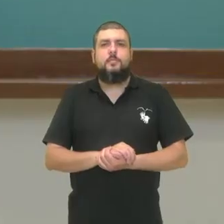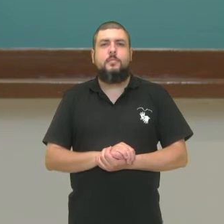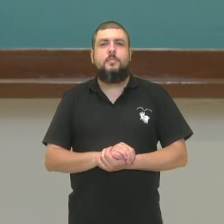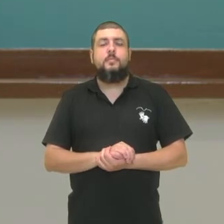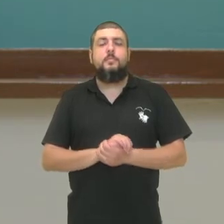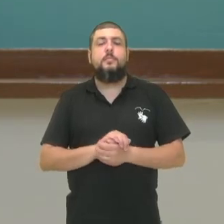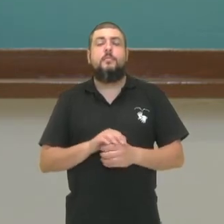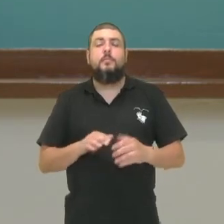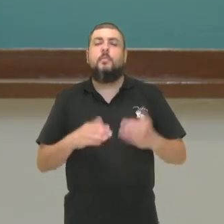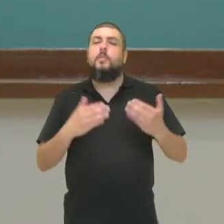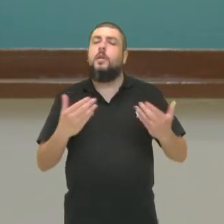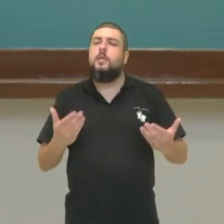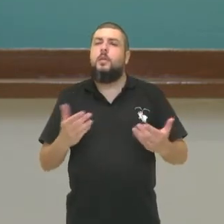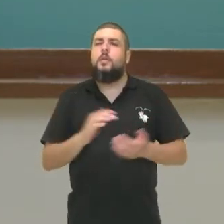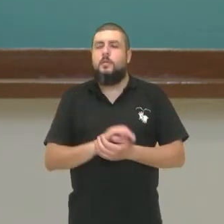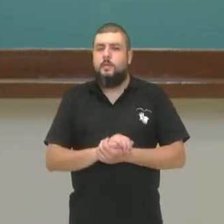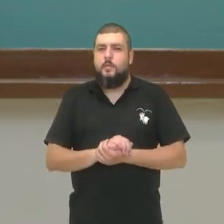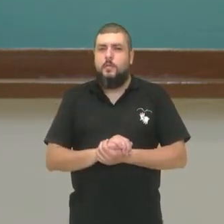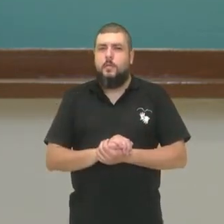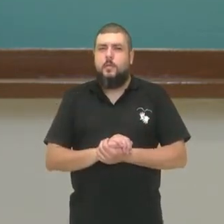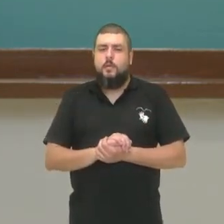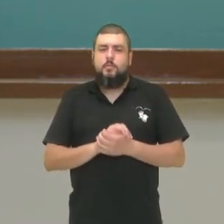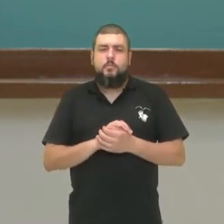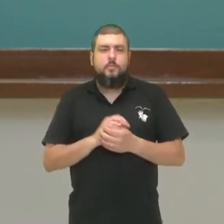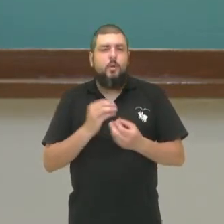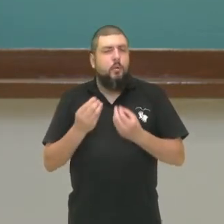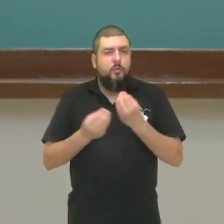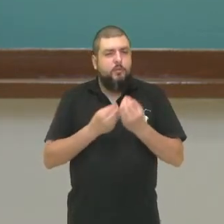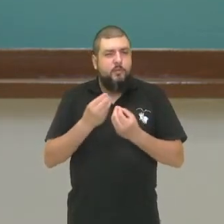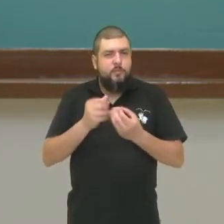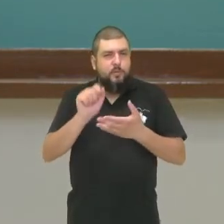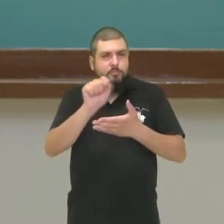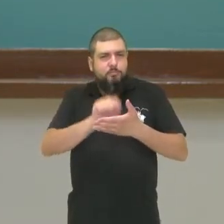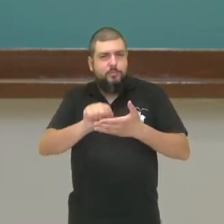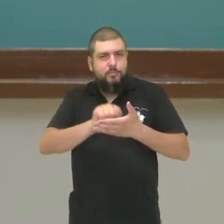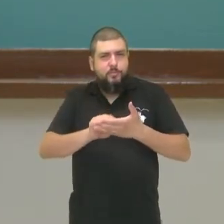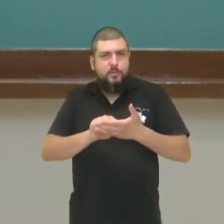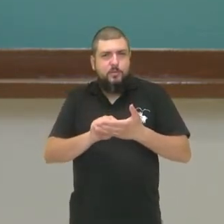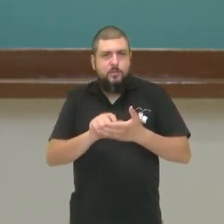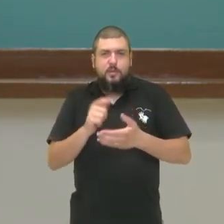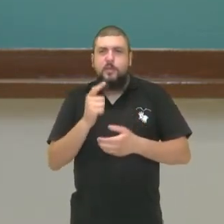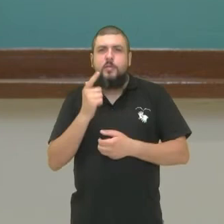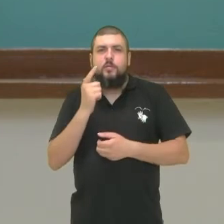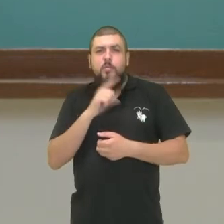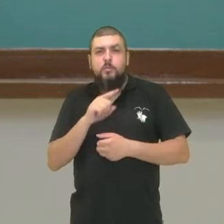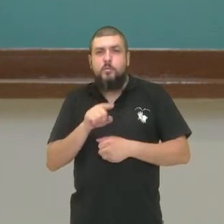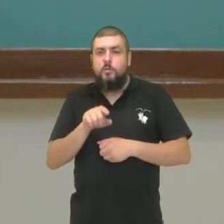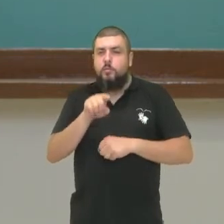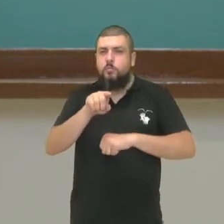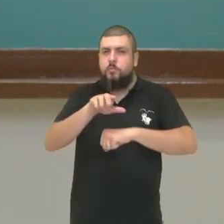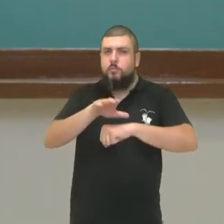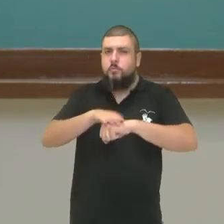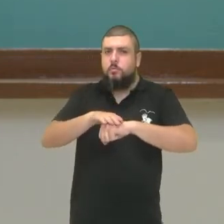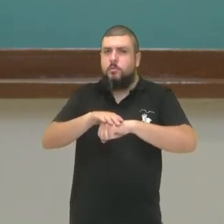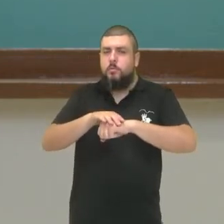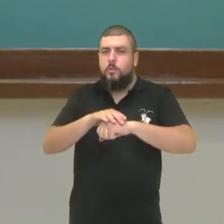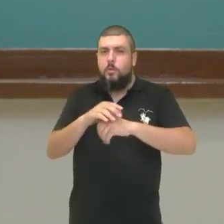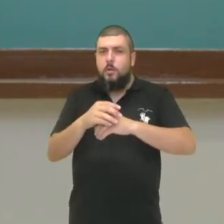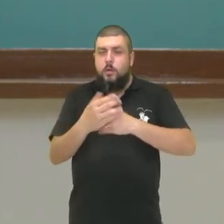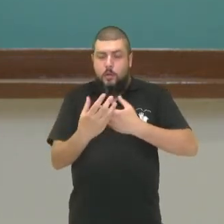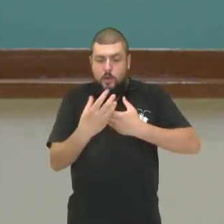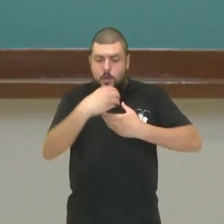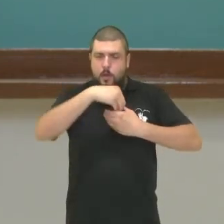aí, pessoal, voltamos. E como foi fazer essa atividade? Conseguiu descrever ali no teu caderno como que você